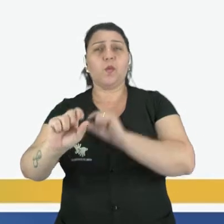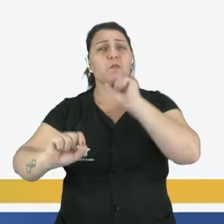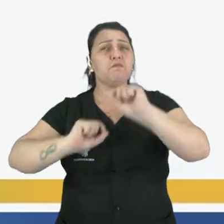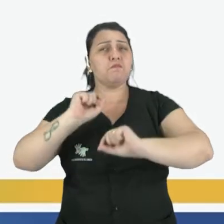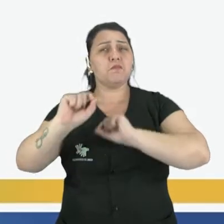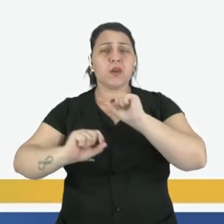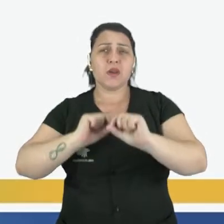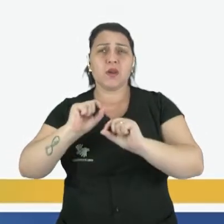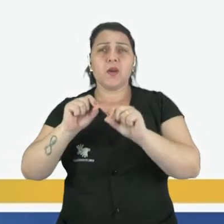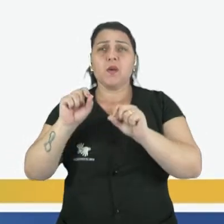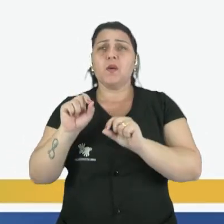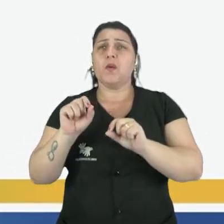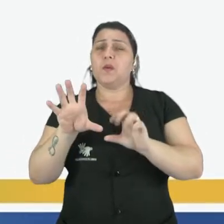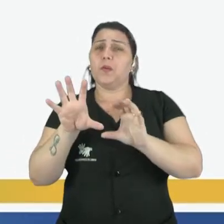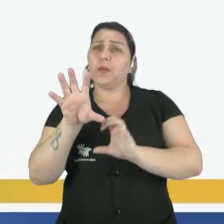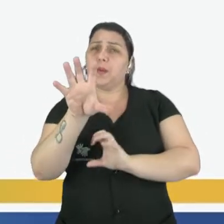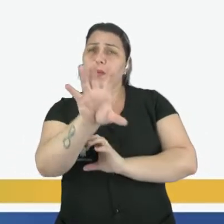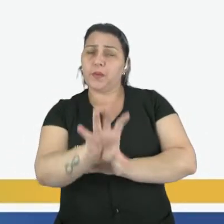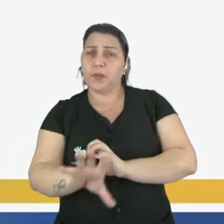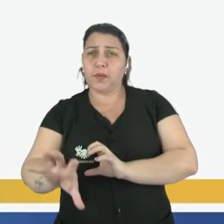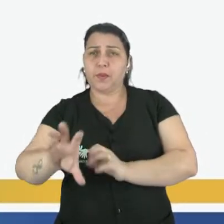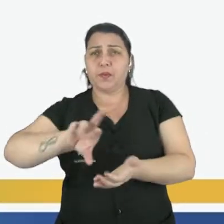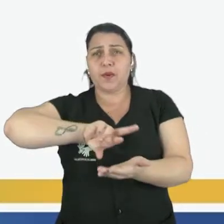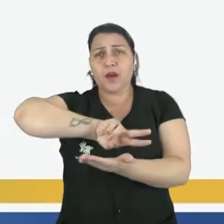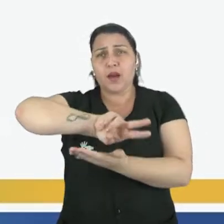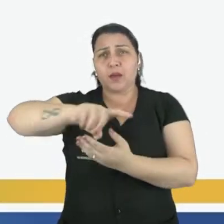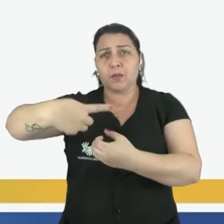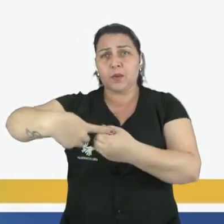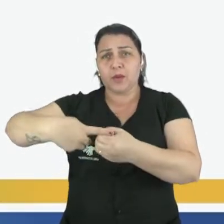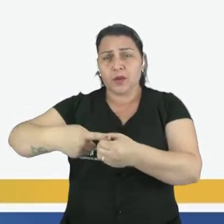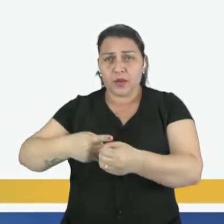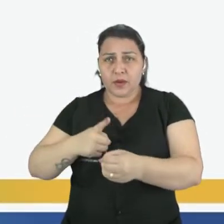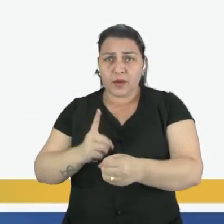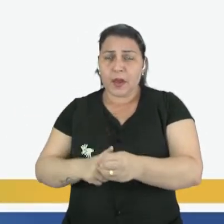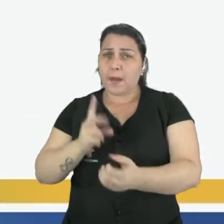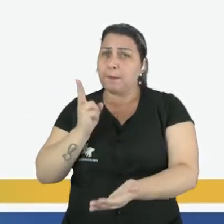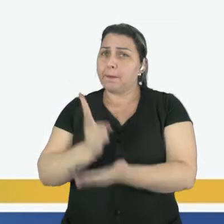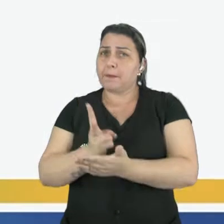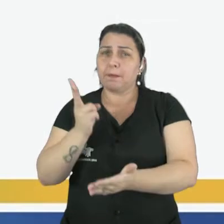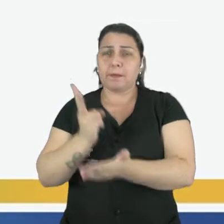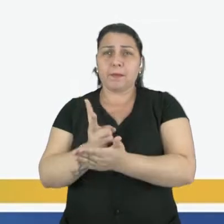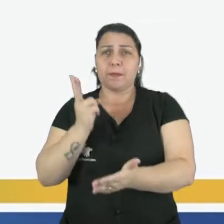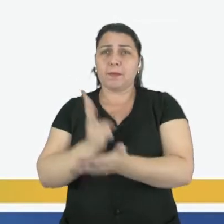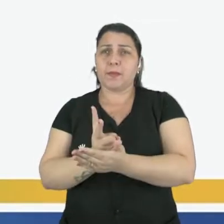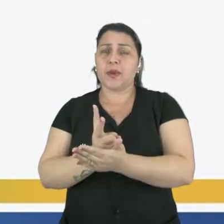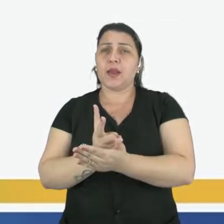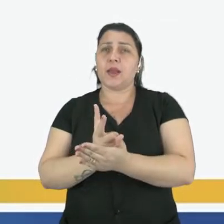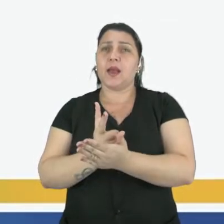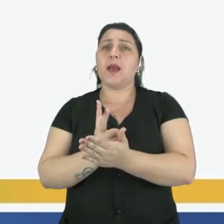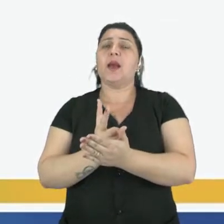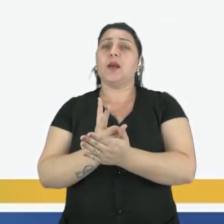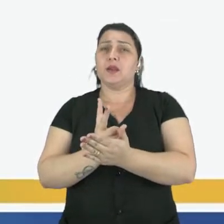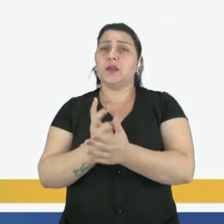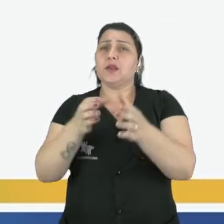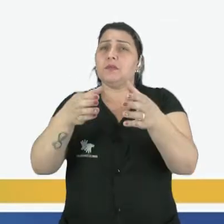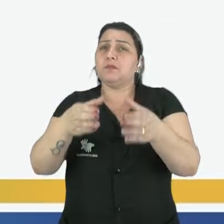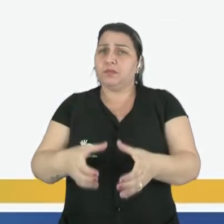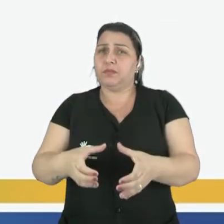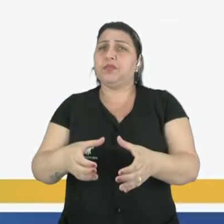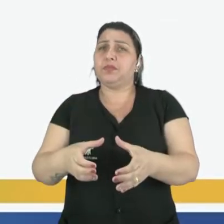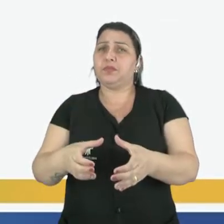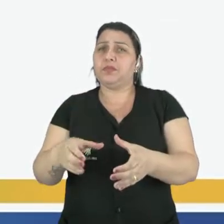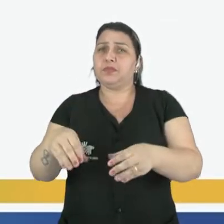do ensino fundamental. E o nosso assunto são as metrópoles e metropolização. Não é um